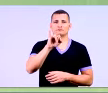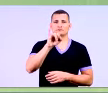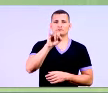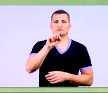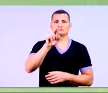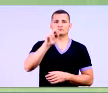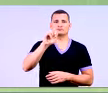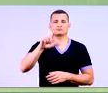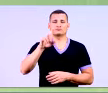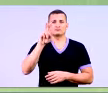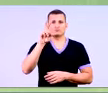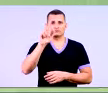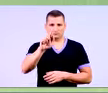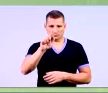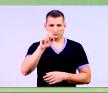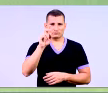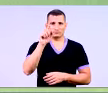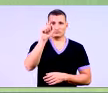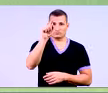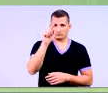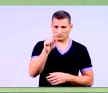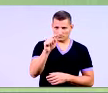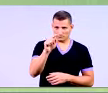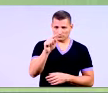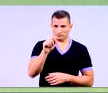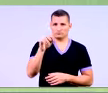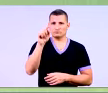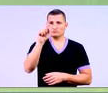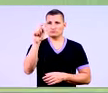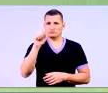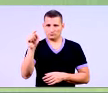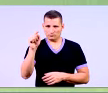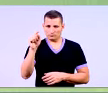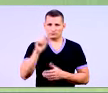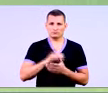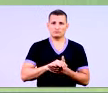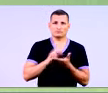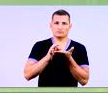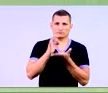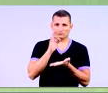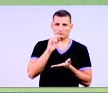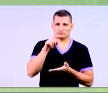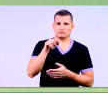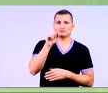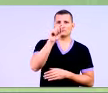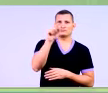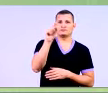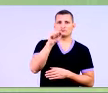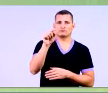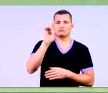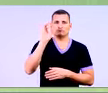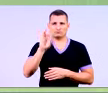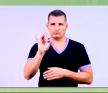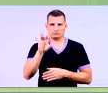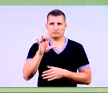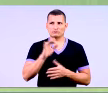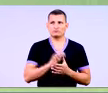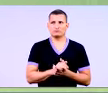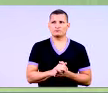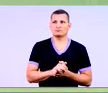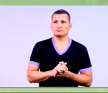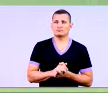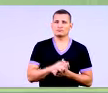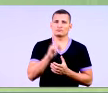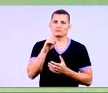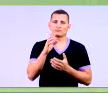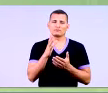pontos seguido do sinal de igual em java é o sinal de igual apenas essas